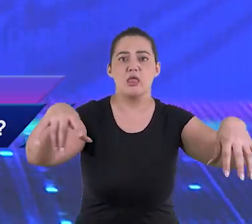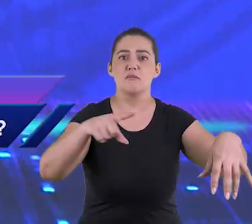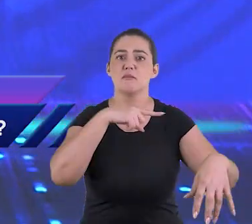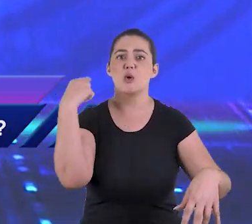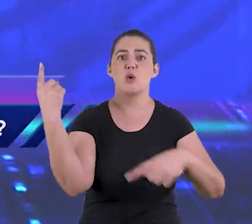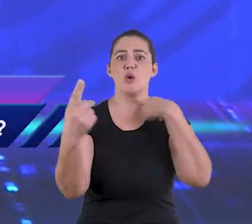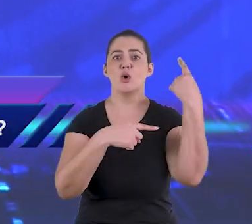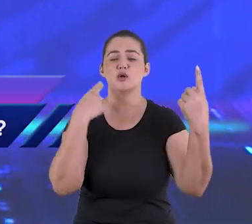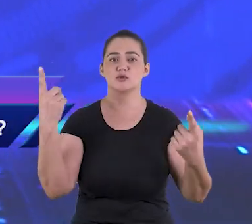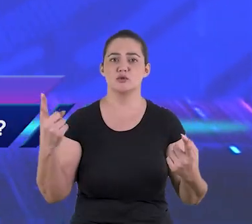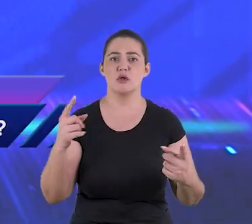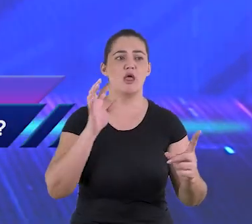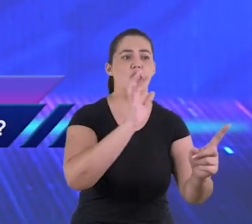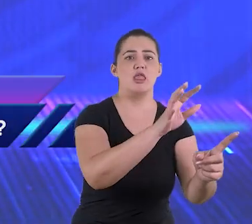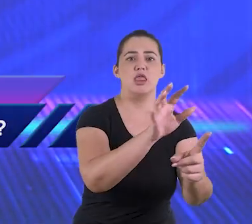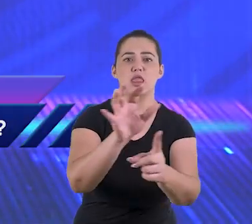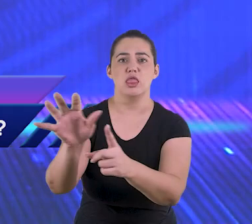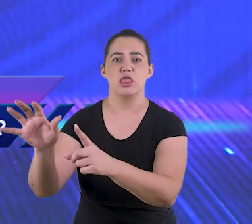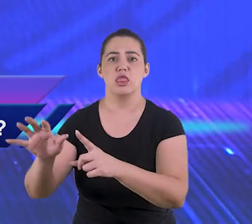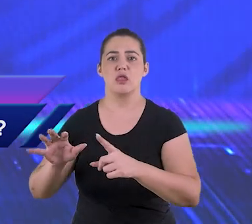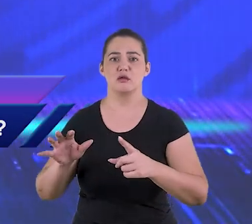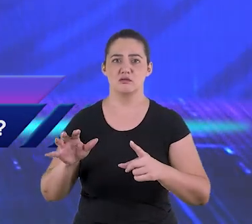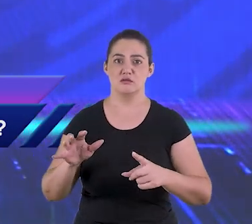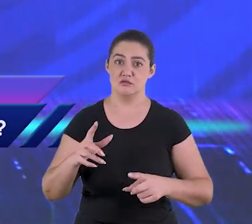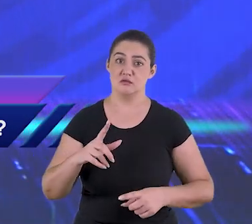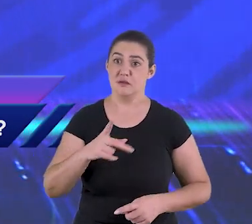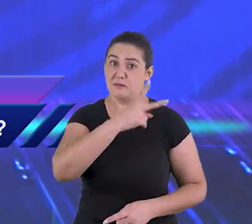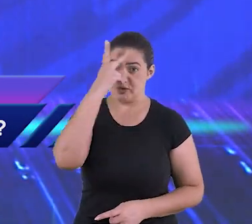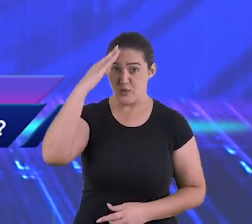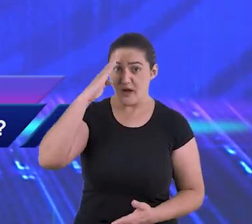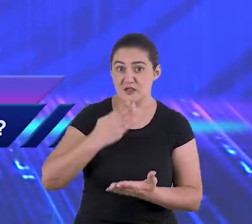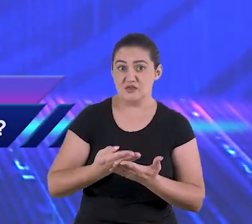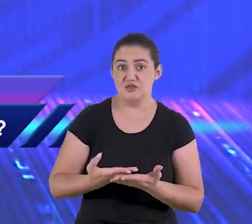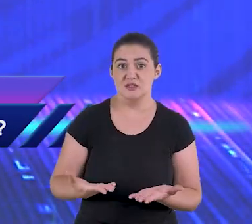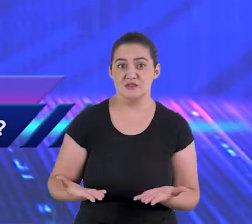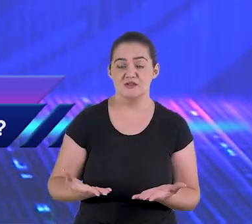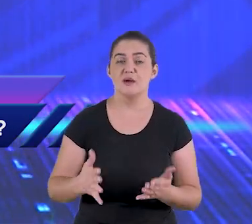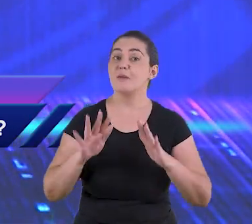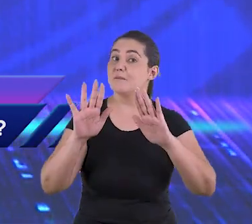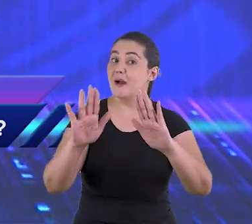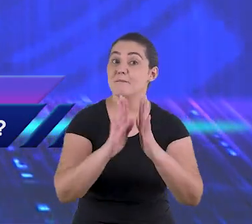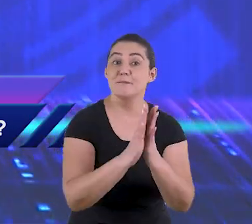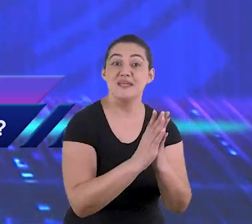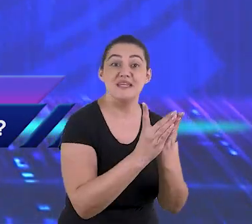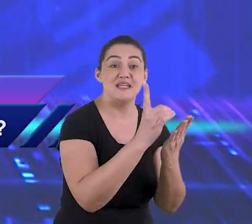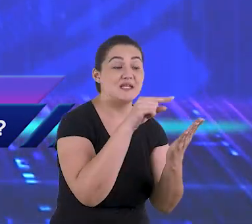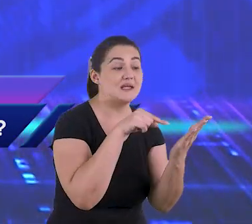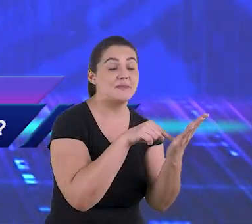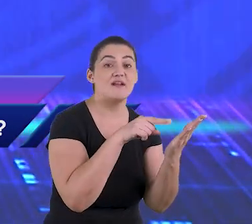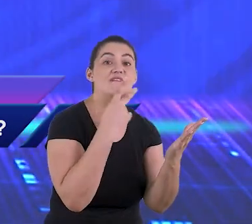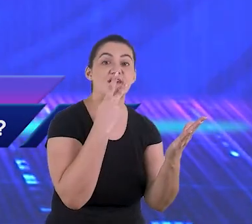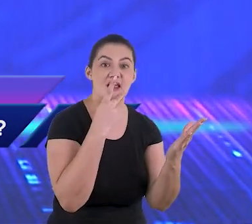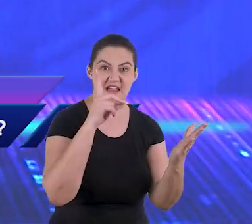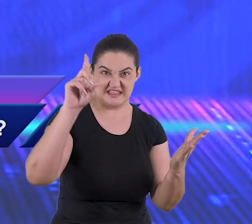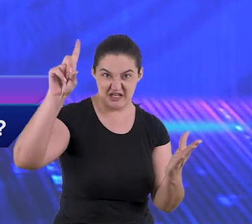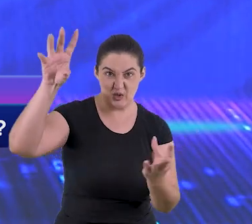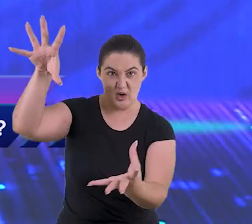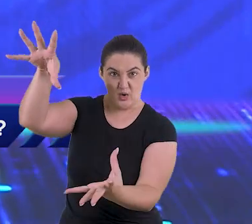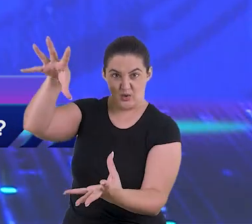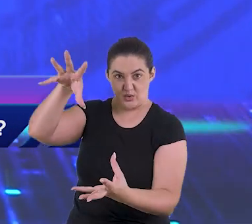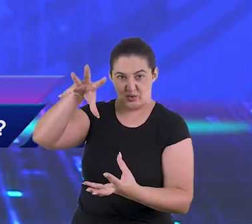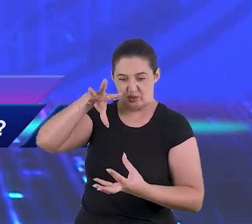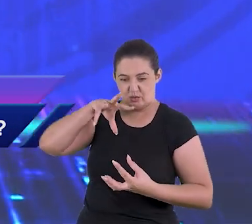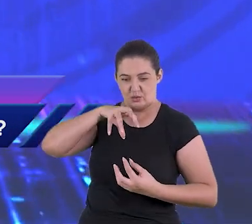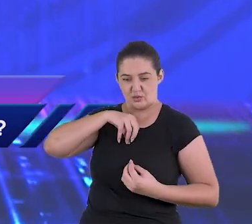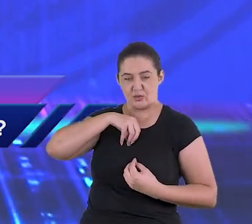pessoas desencarnadas que andam por aí interferindo na vida dos vivos. Mas quando nós olhamos para a